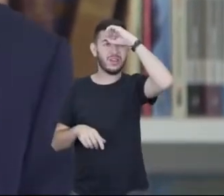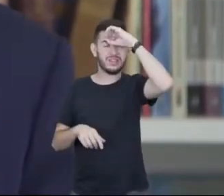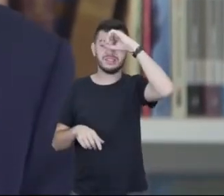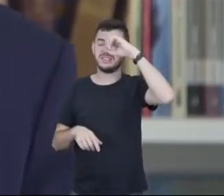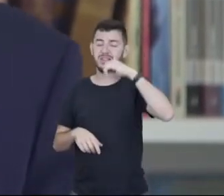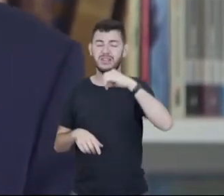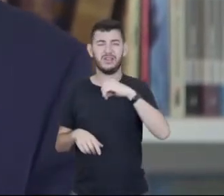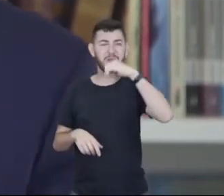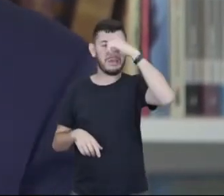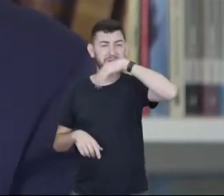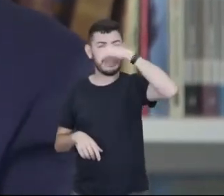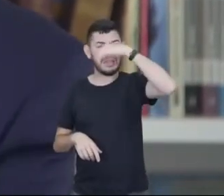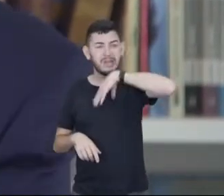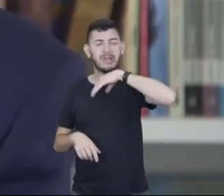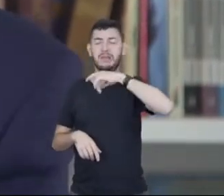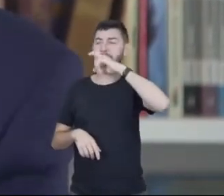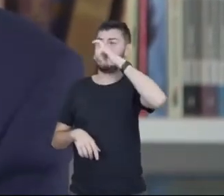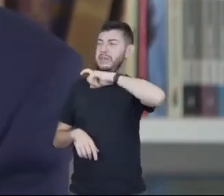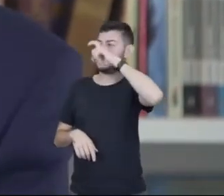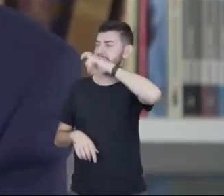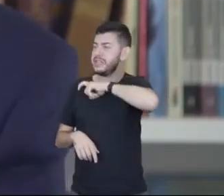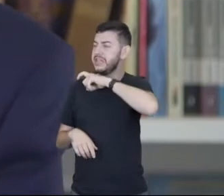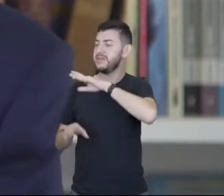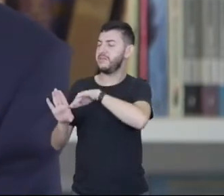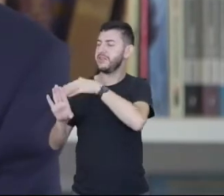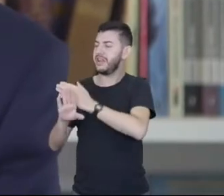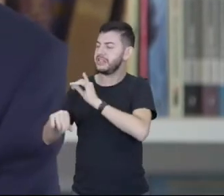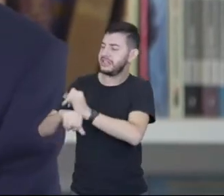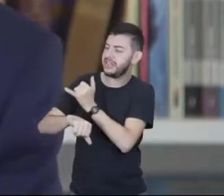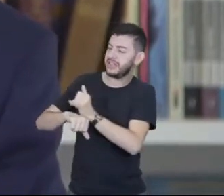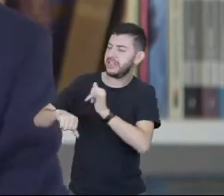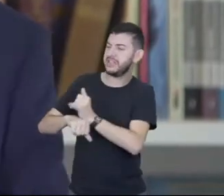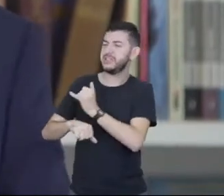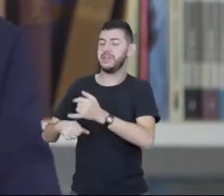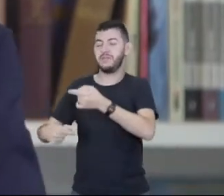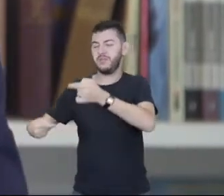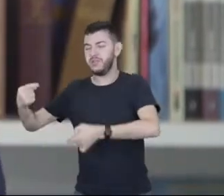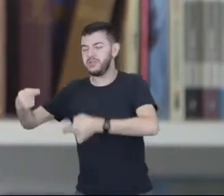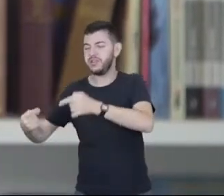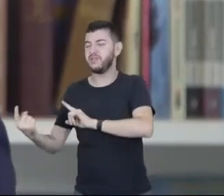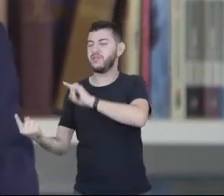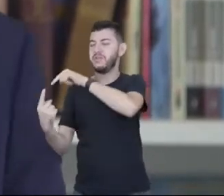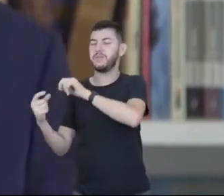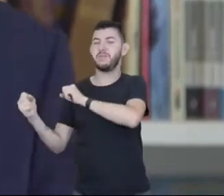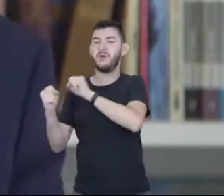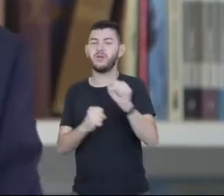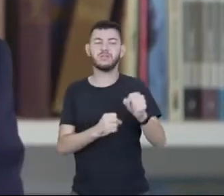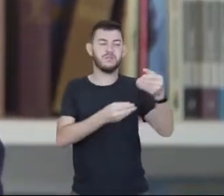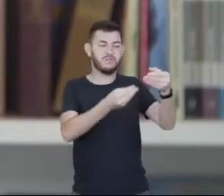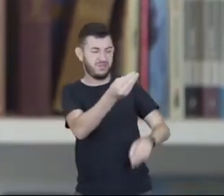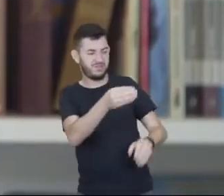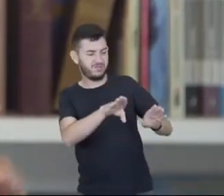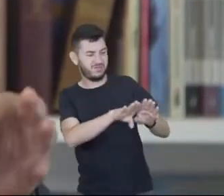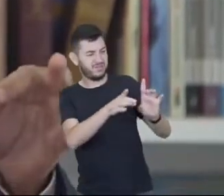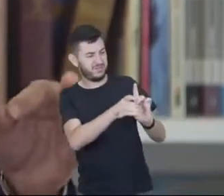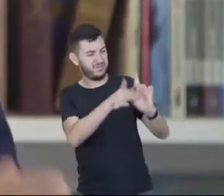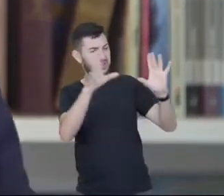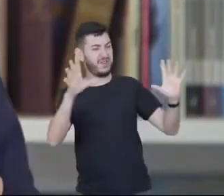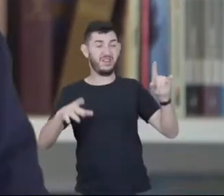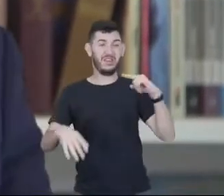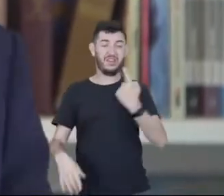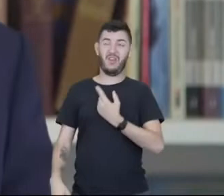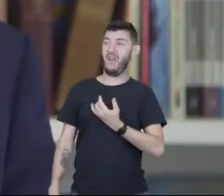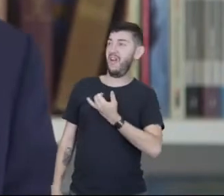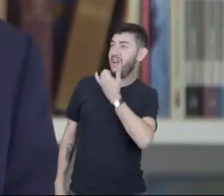eleições livres e aviltar a Democracia nós não devemos vacilar o caminho é